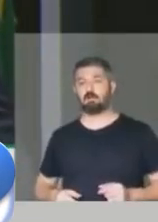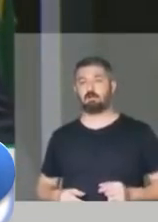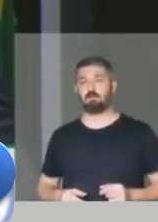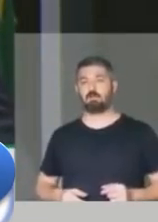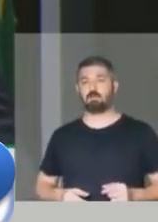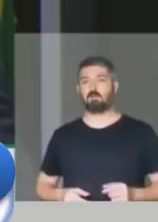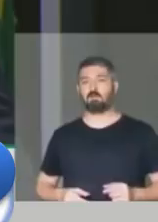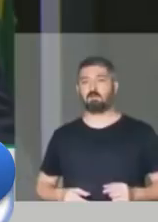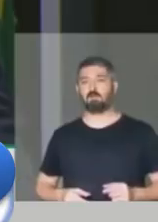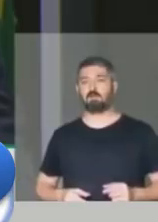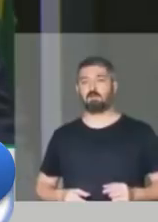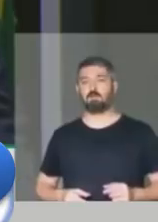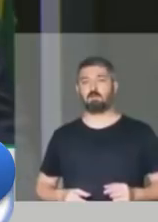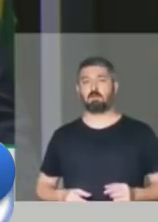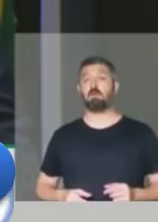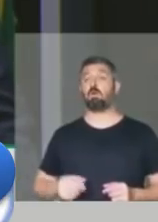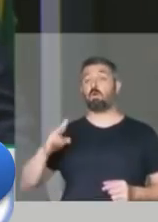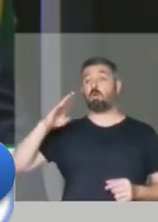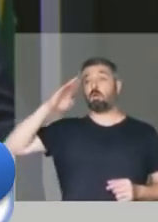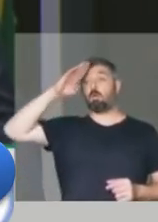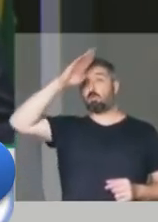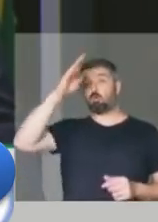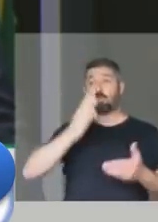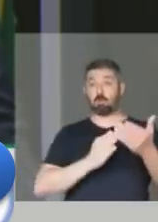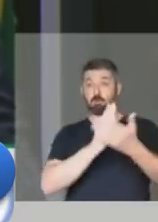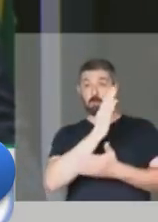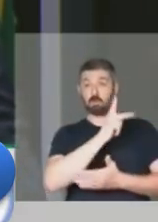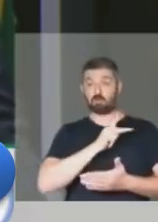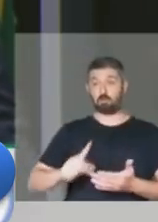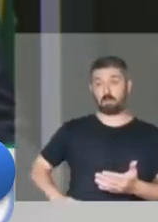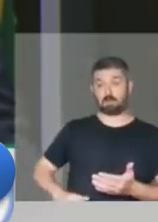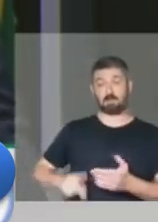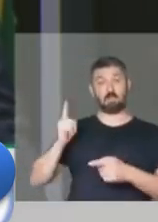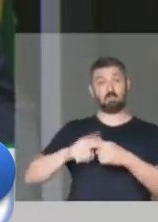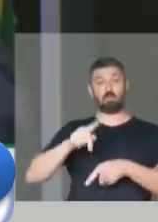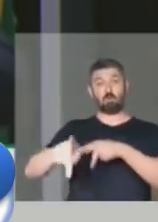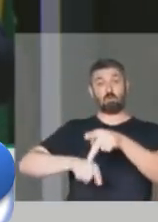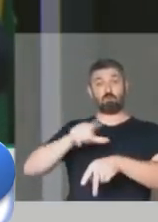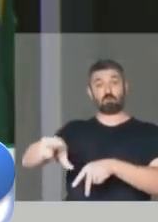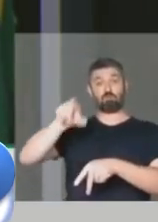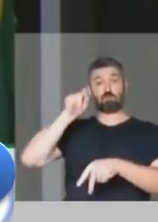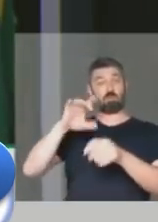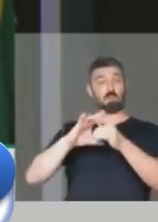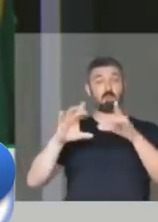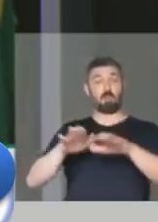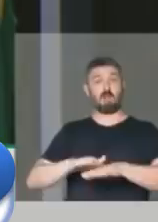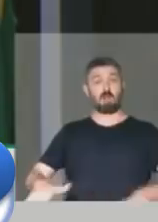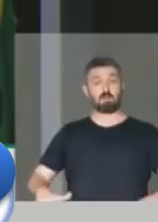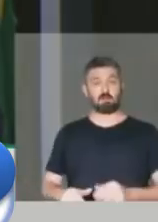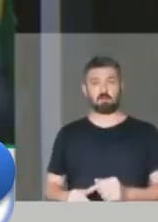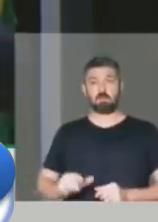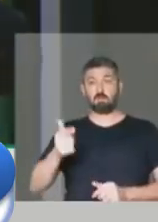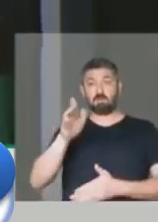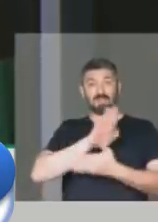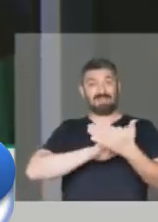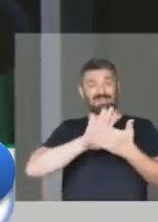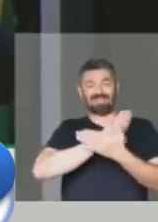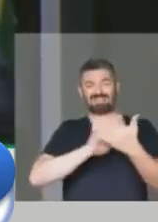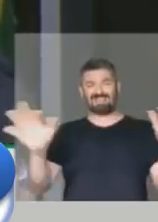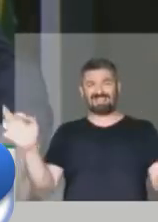eleições. Jair Bolsonaro foi eleito democraticamente. Não há nenhum indício